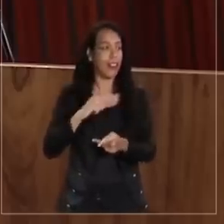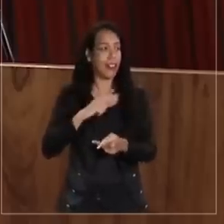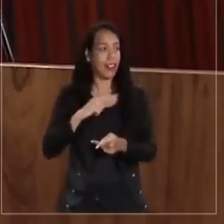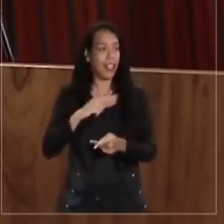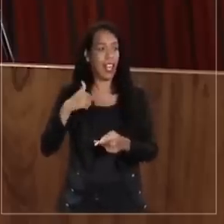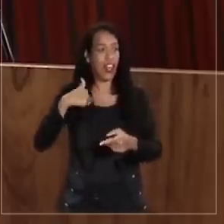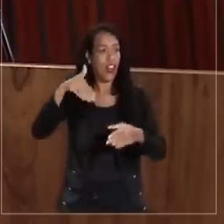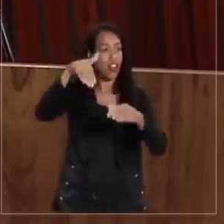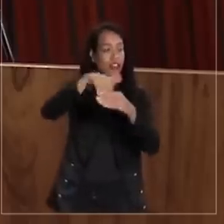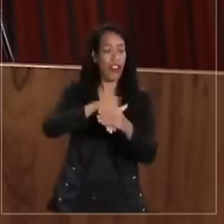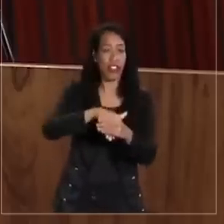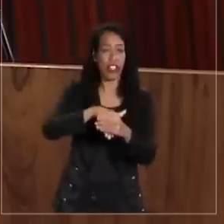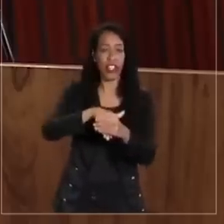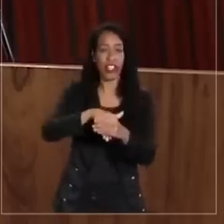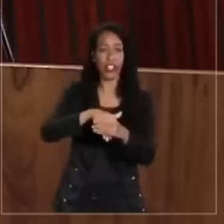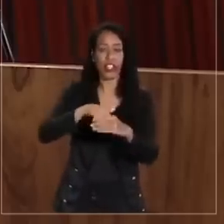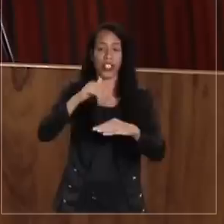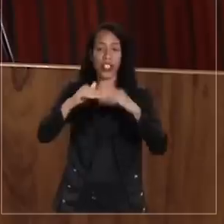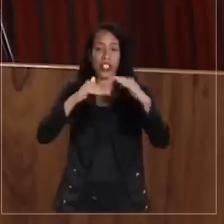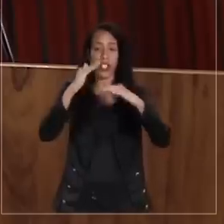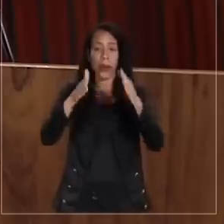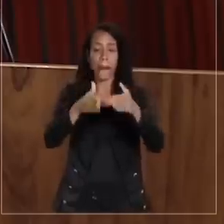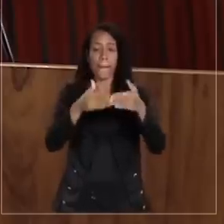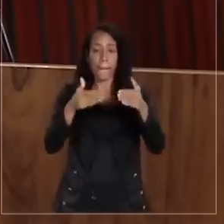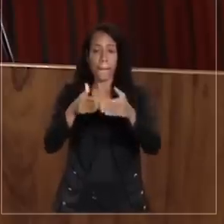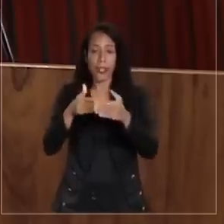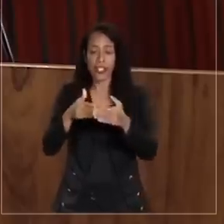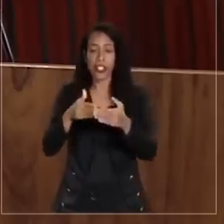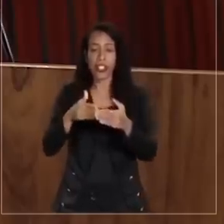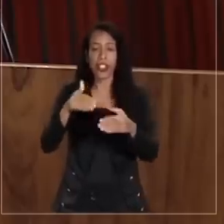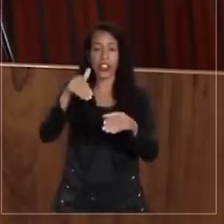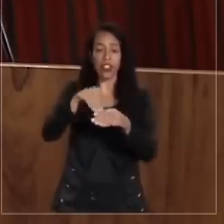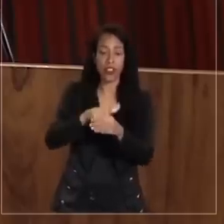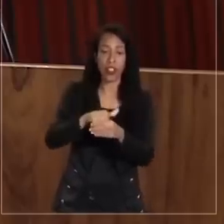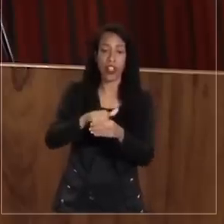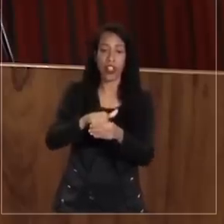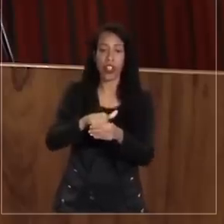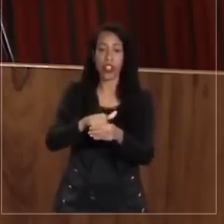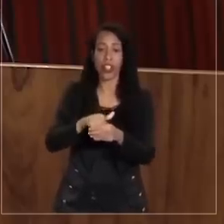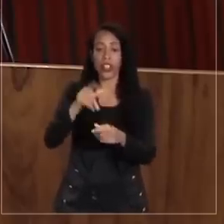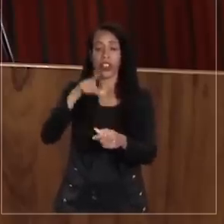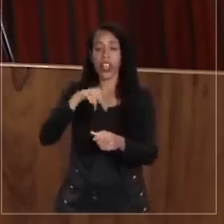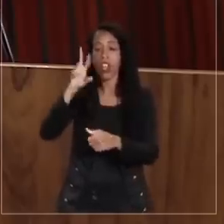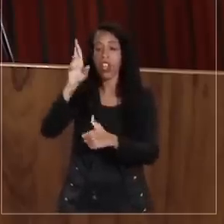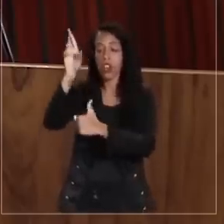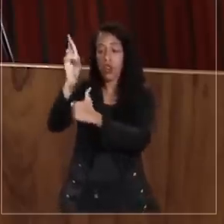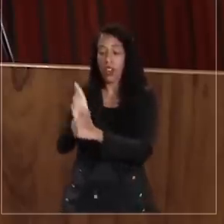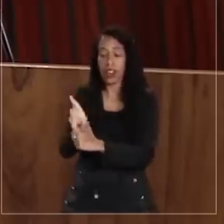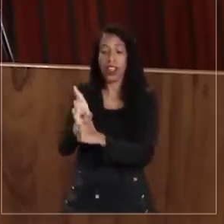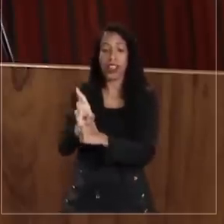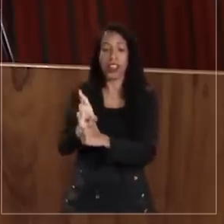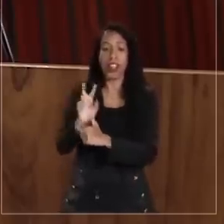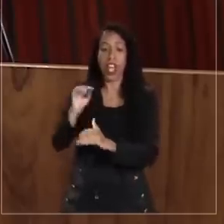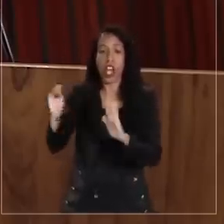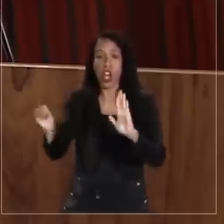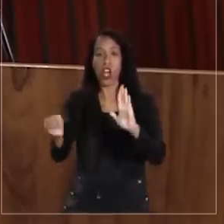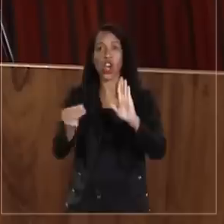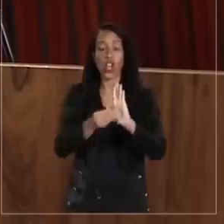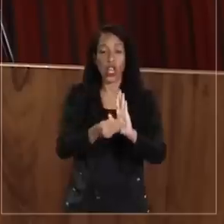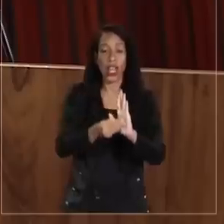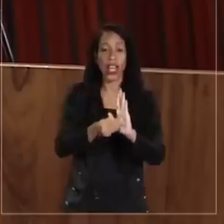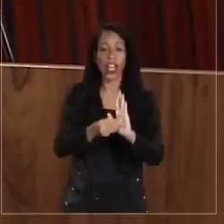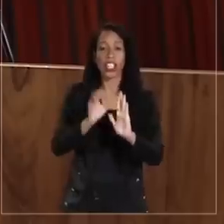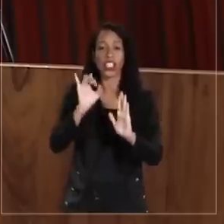eu estou votando pela procedência do pedido nos termos do voto do ministro relator para aplicar a sanção prevista